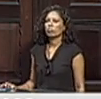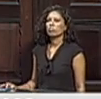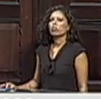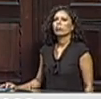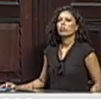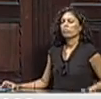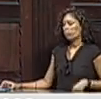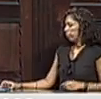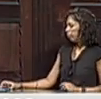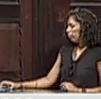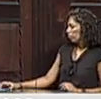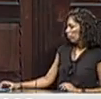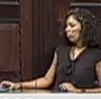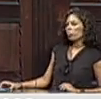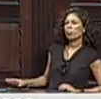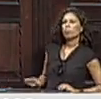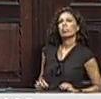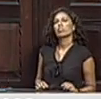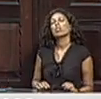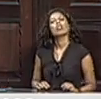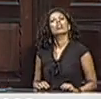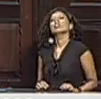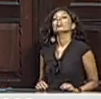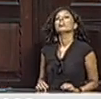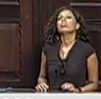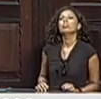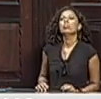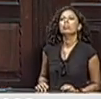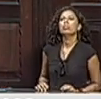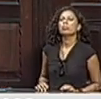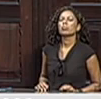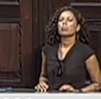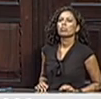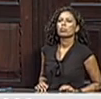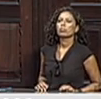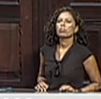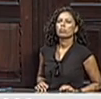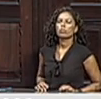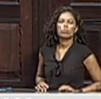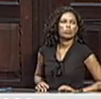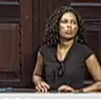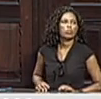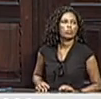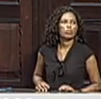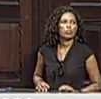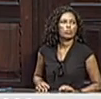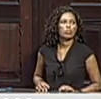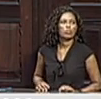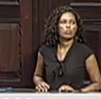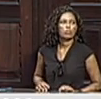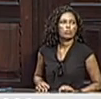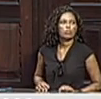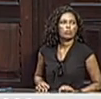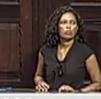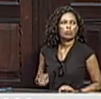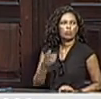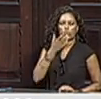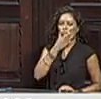dar sinais positivos. Afirma o governador, afirma